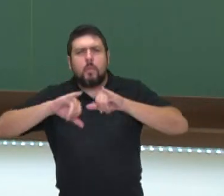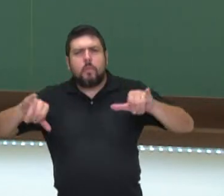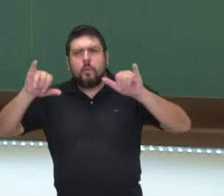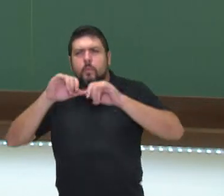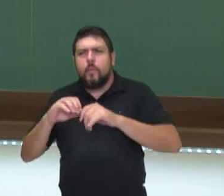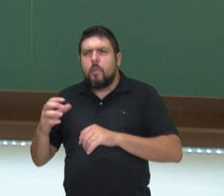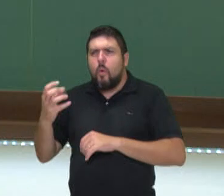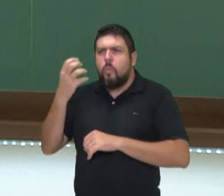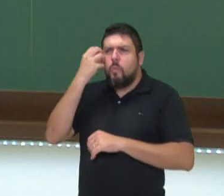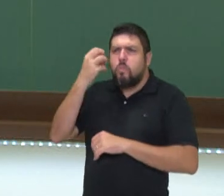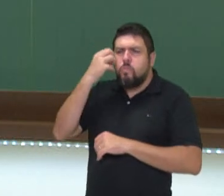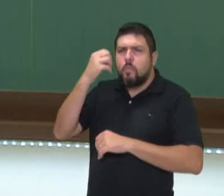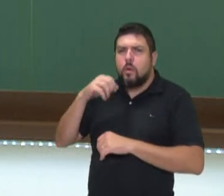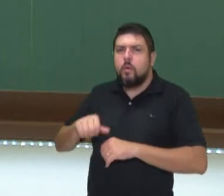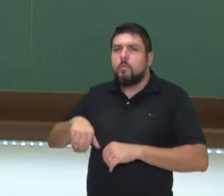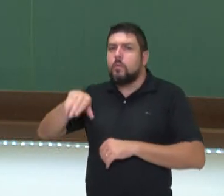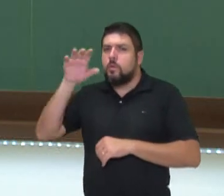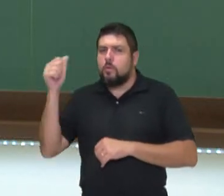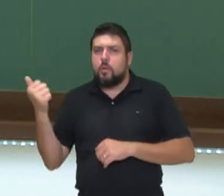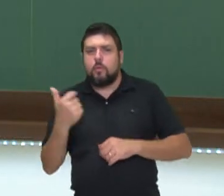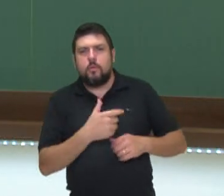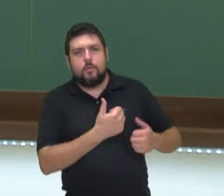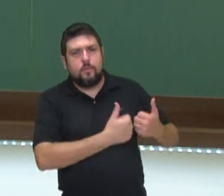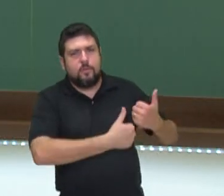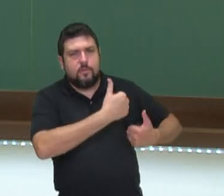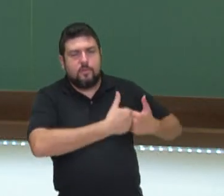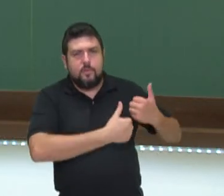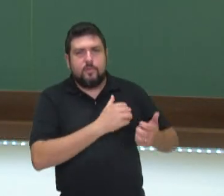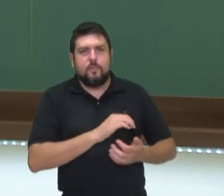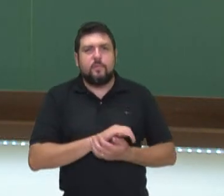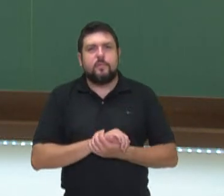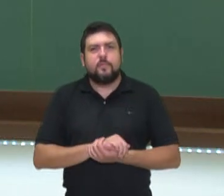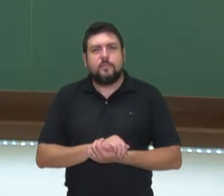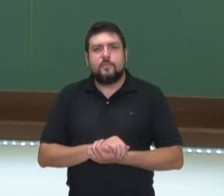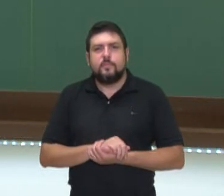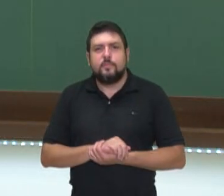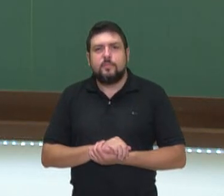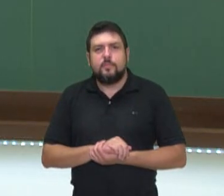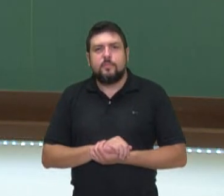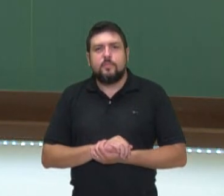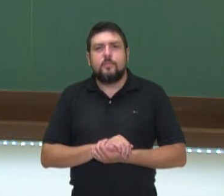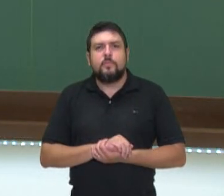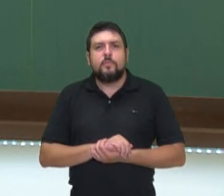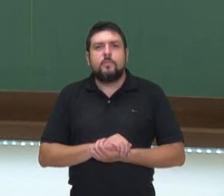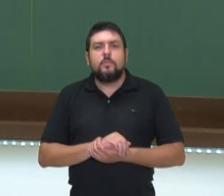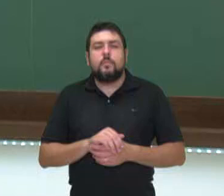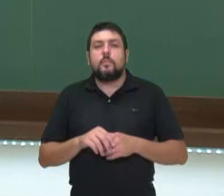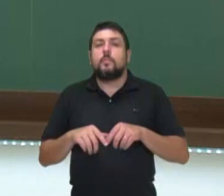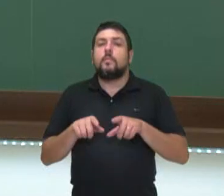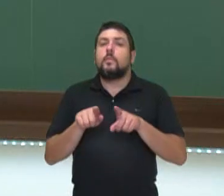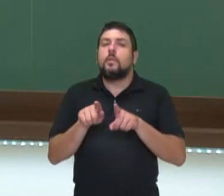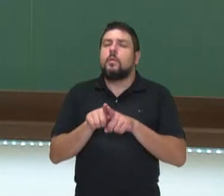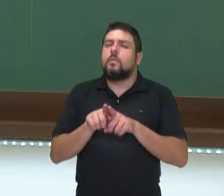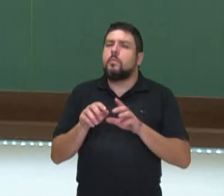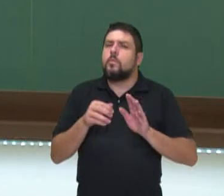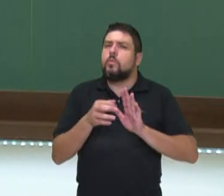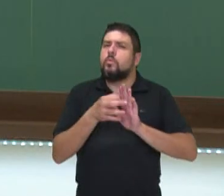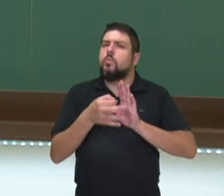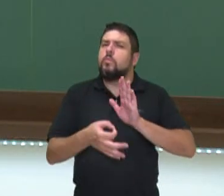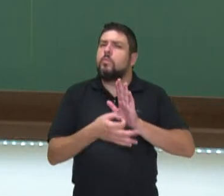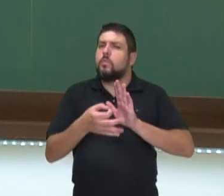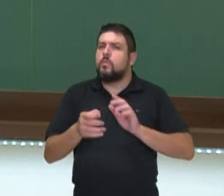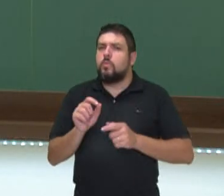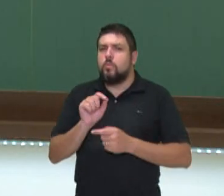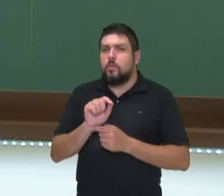que jogando futebol, alguns. E outra opinião também é que,